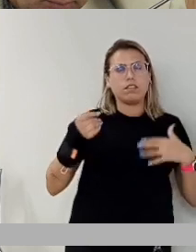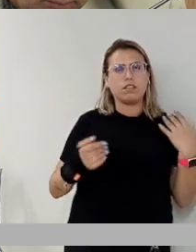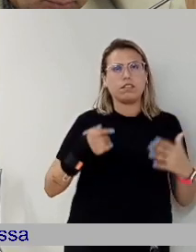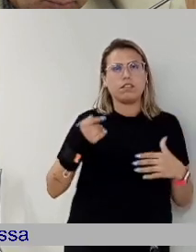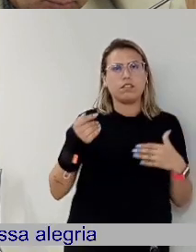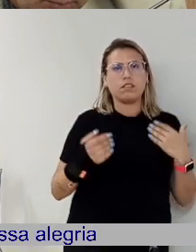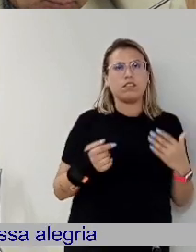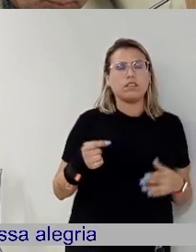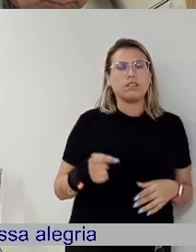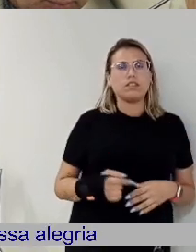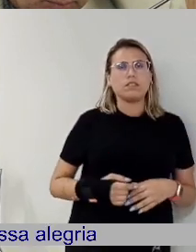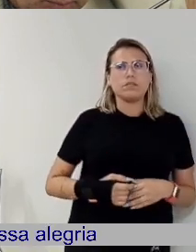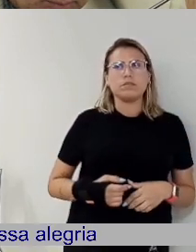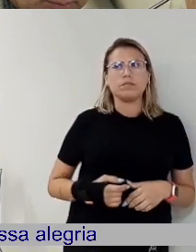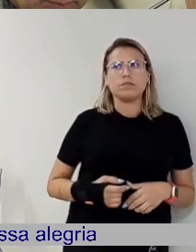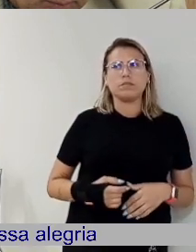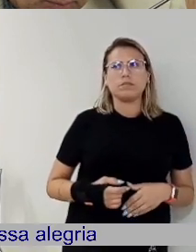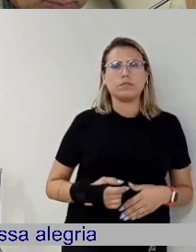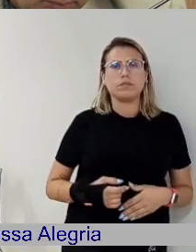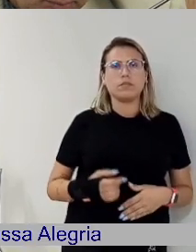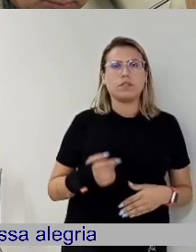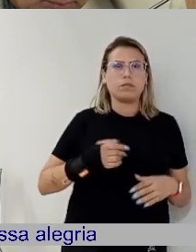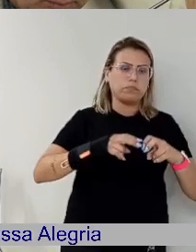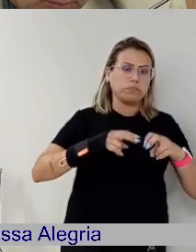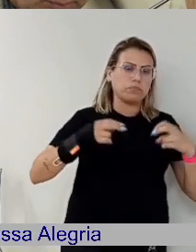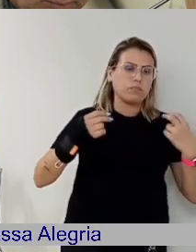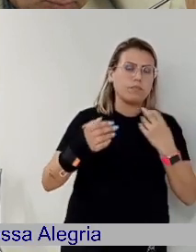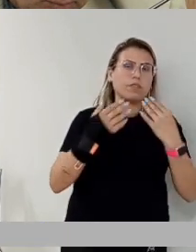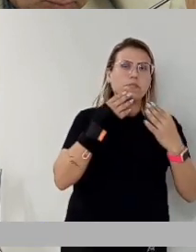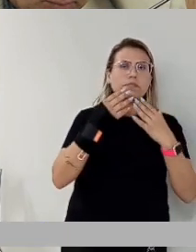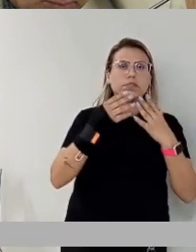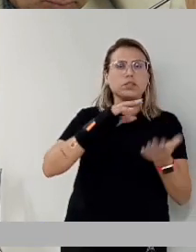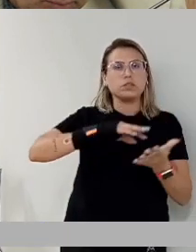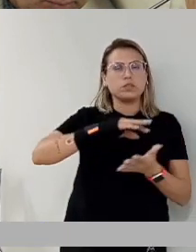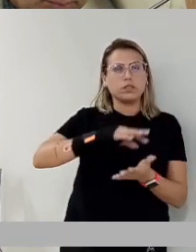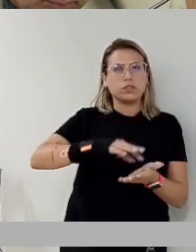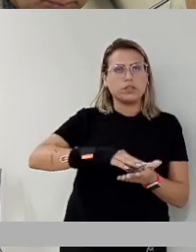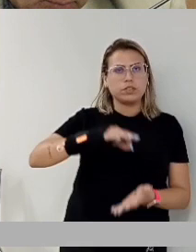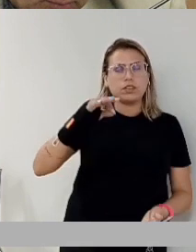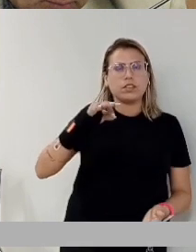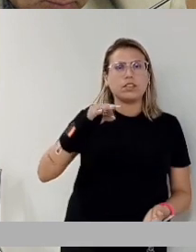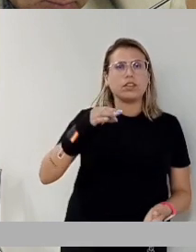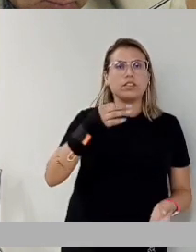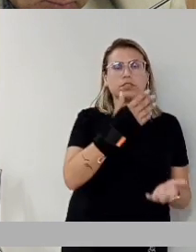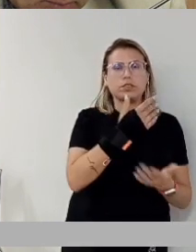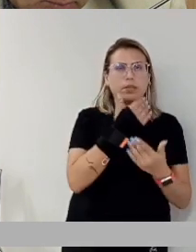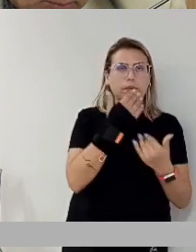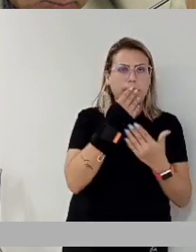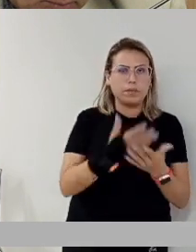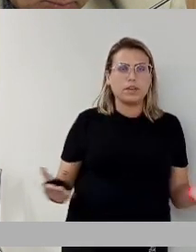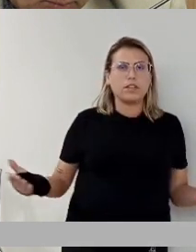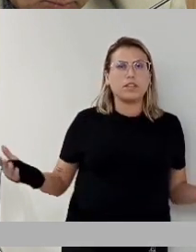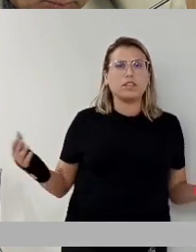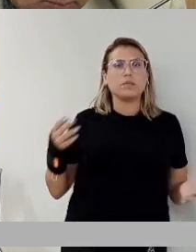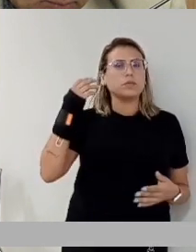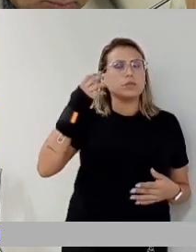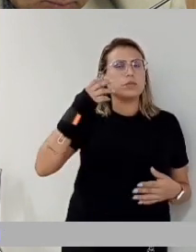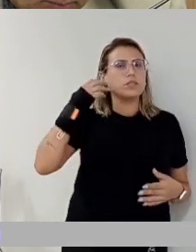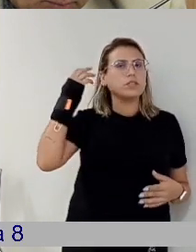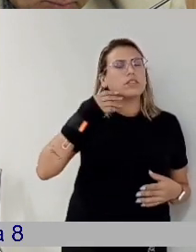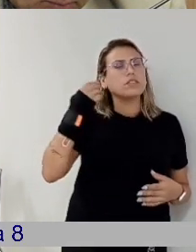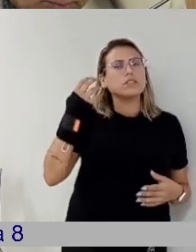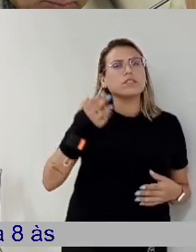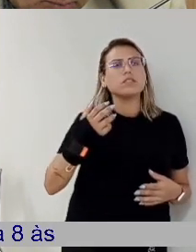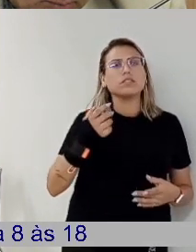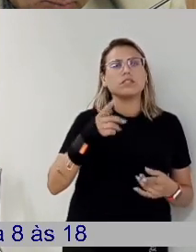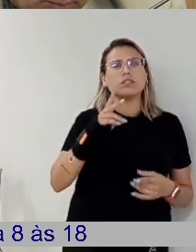Alegria roda de conversa sorteio de brindes cof Break música ao vivo Dia 8 às